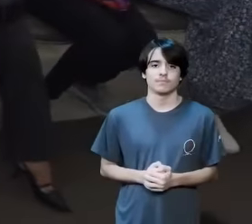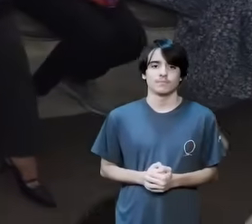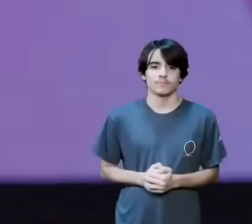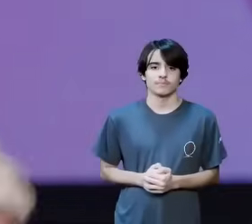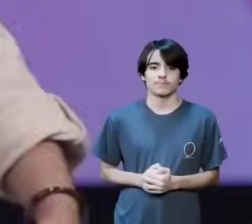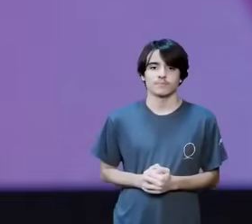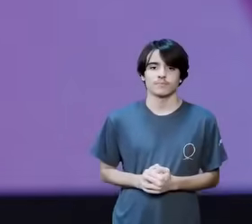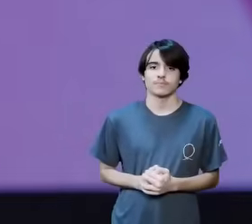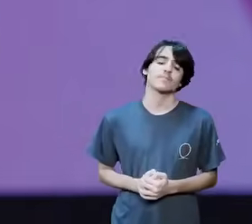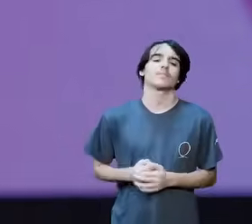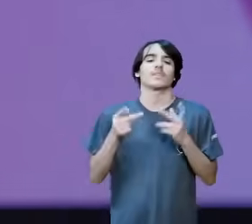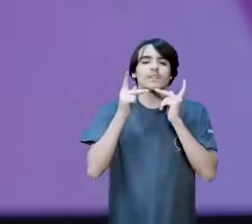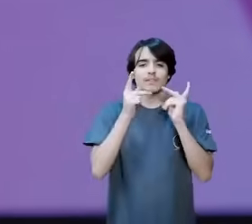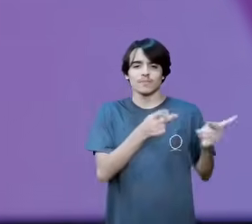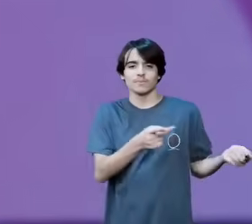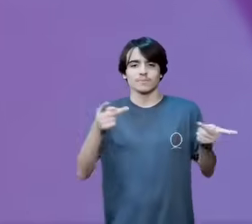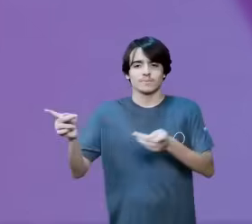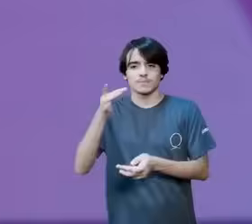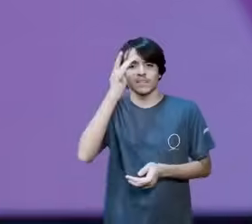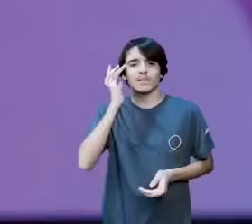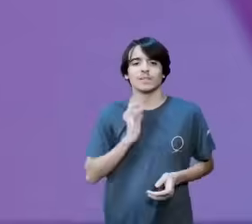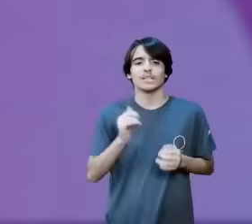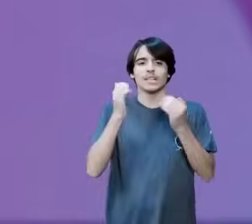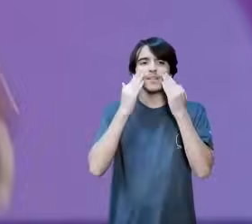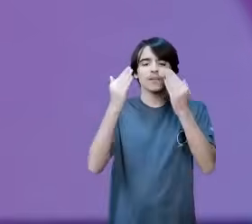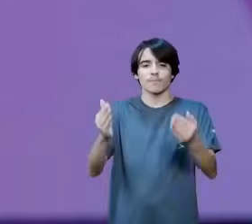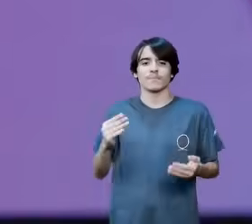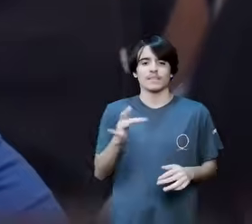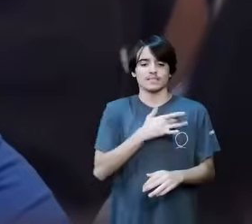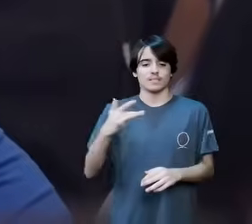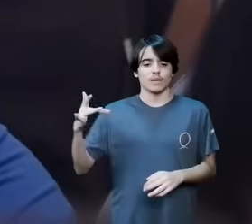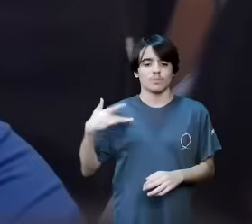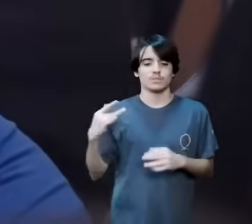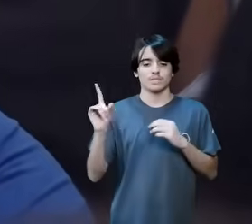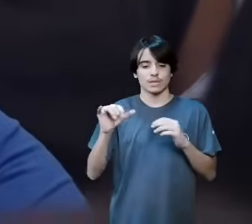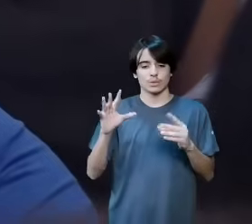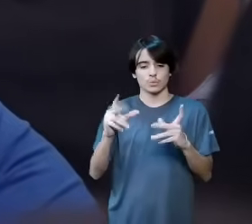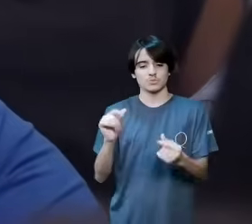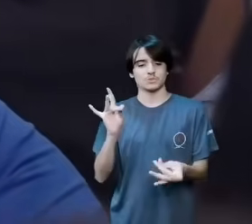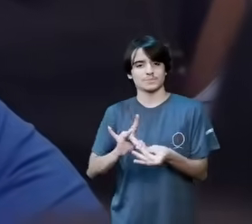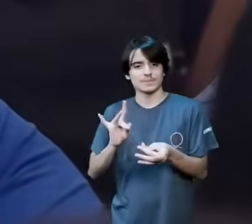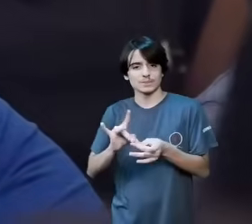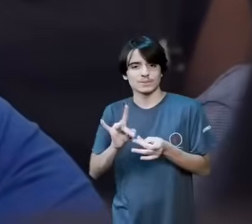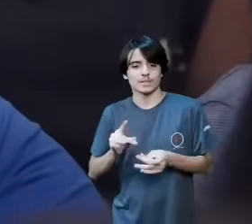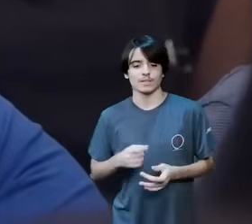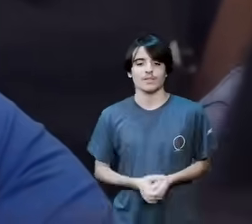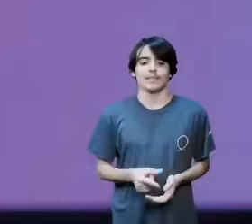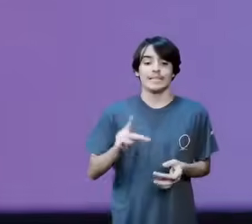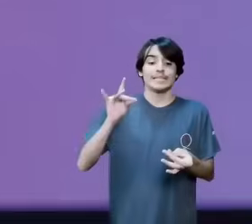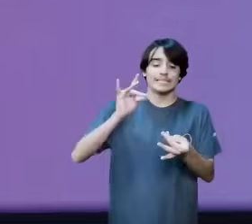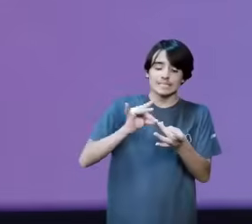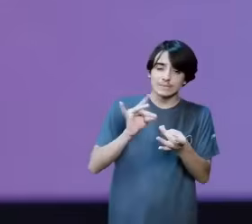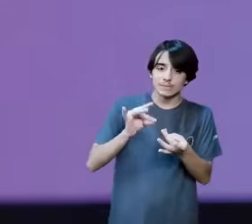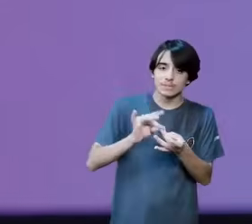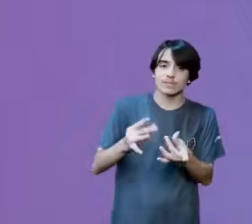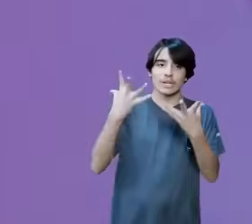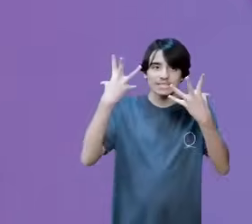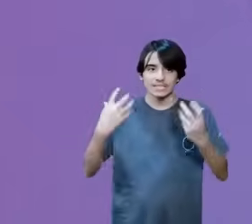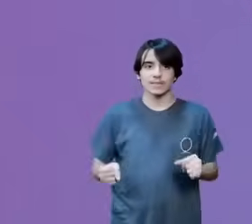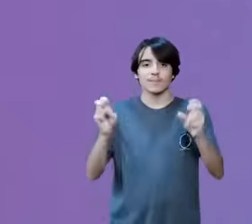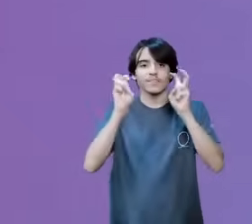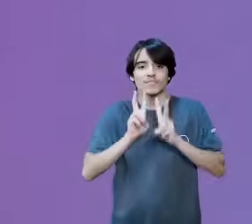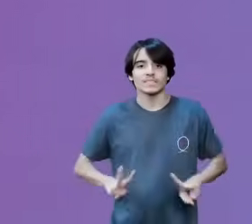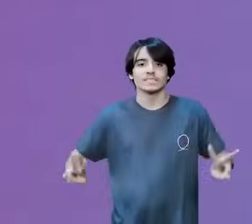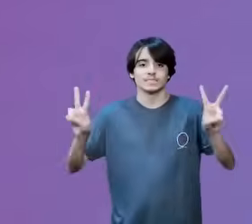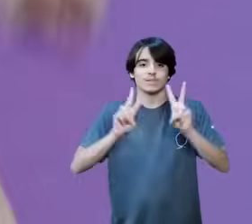idéticos no sangue e isso se revela na saúde. A obra é espiritual, e quem for espiritual vai receber